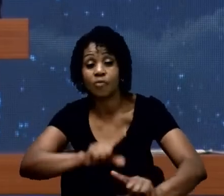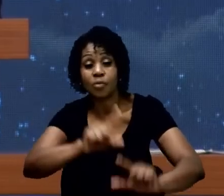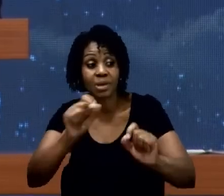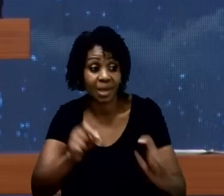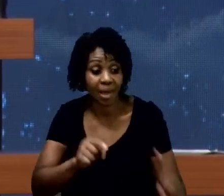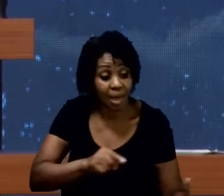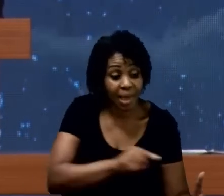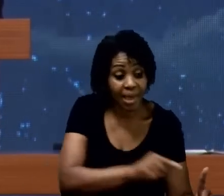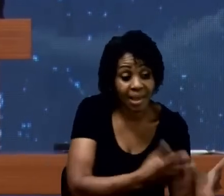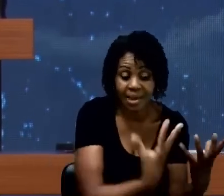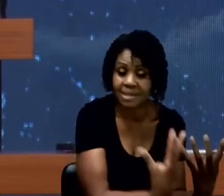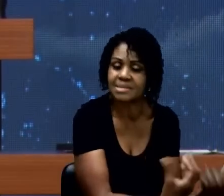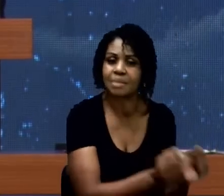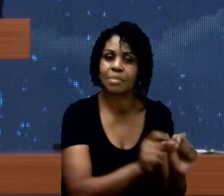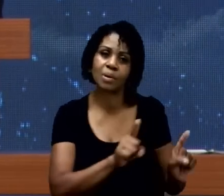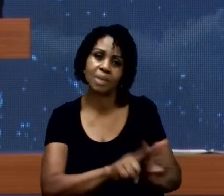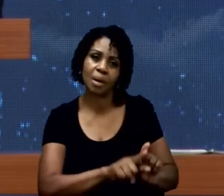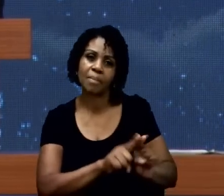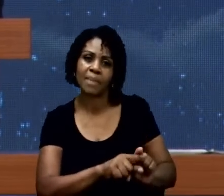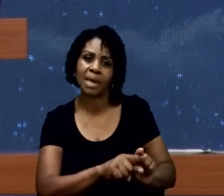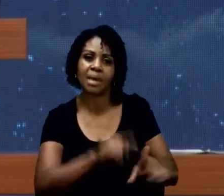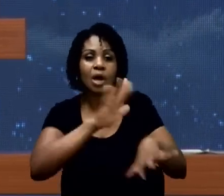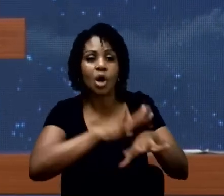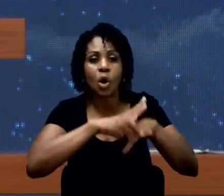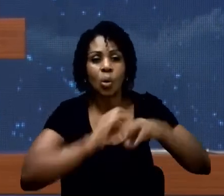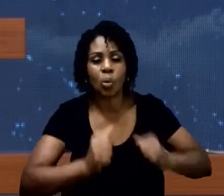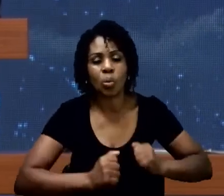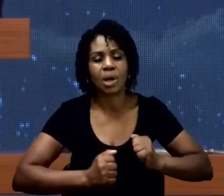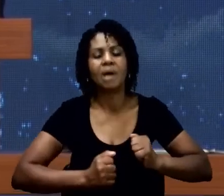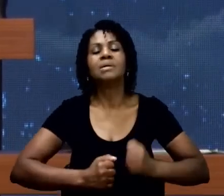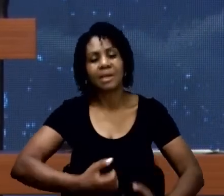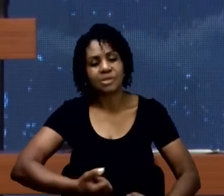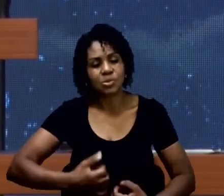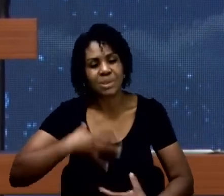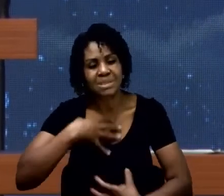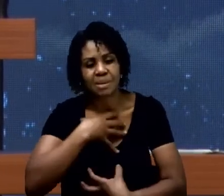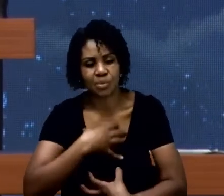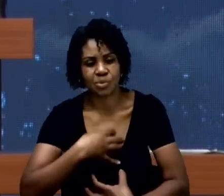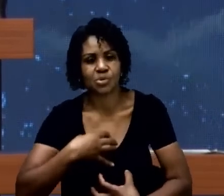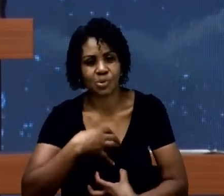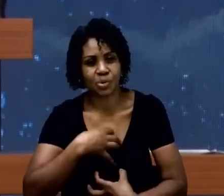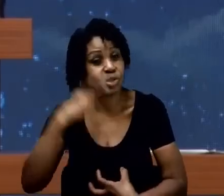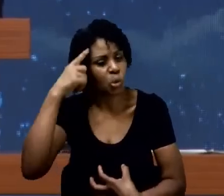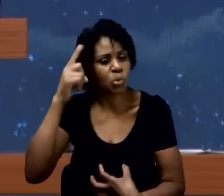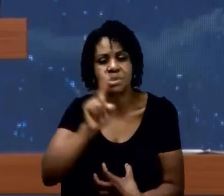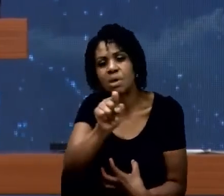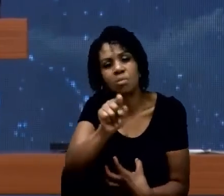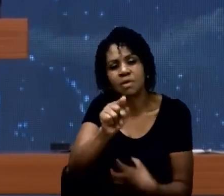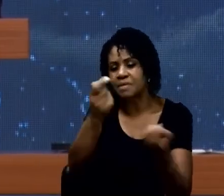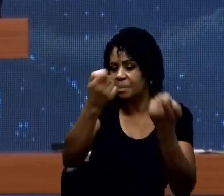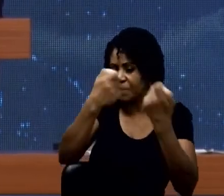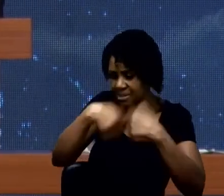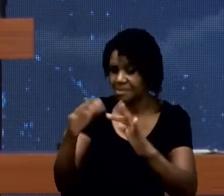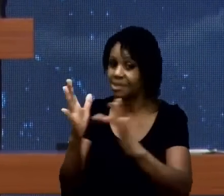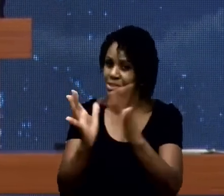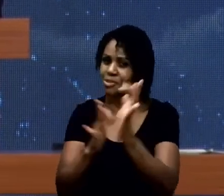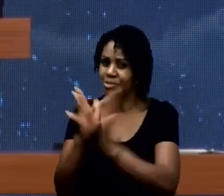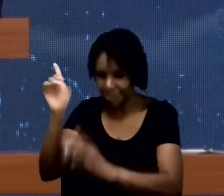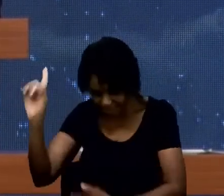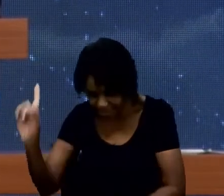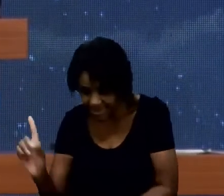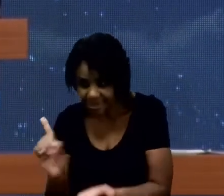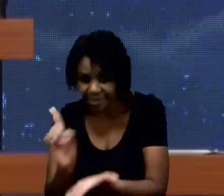o gadareno recebeu também. Cura nas suas emoções. Eu não sei do que você precisa. Mas Jesus está aqui. ele está passando.